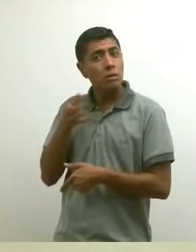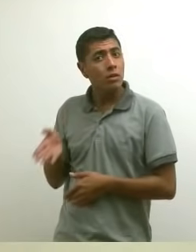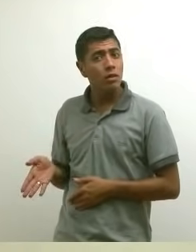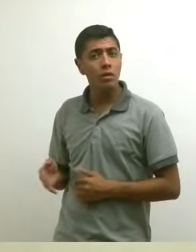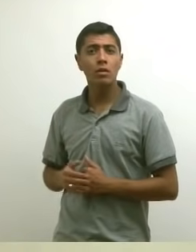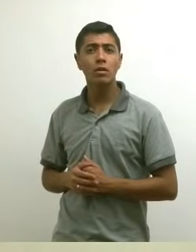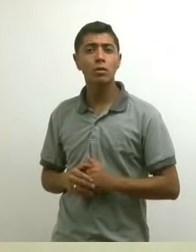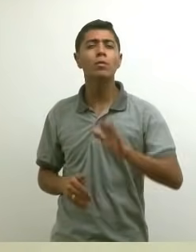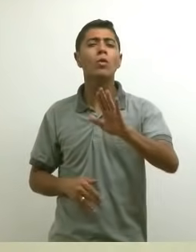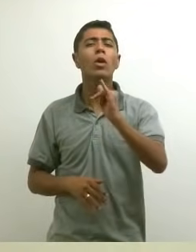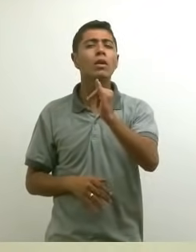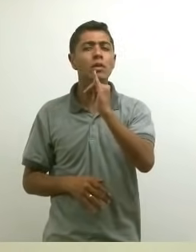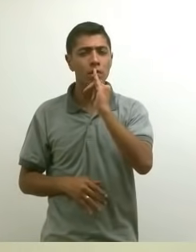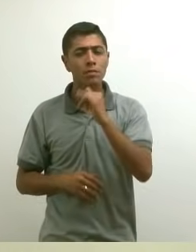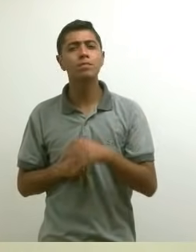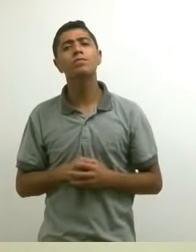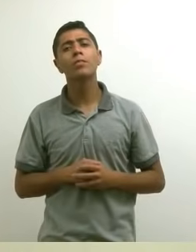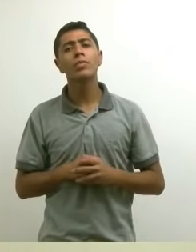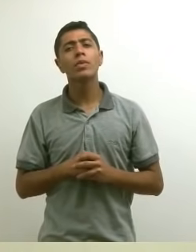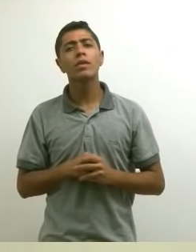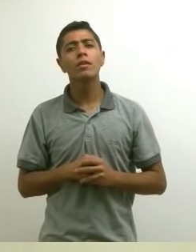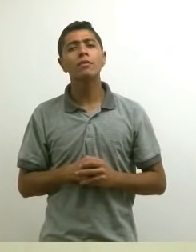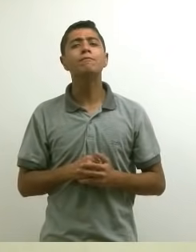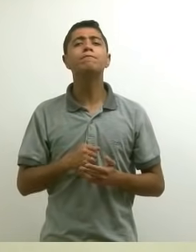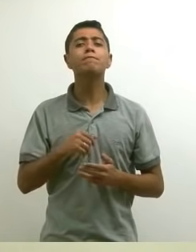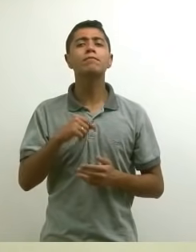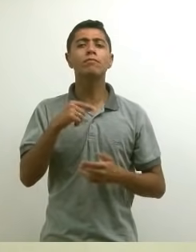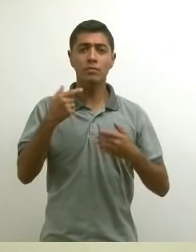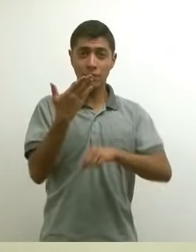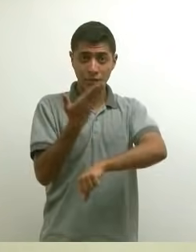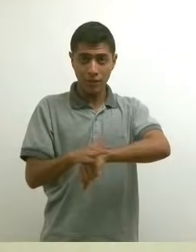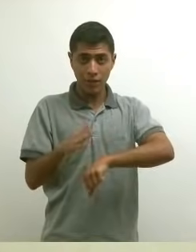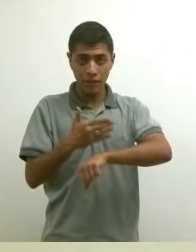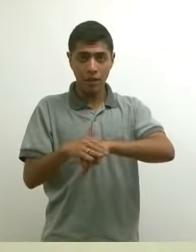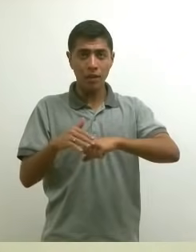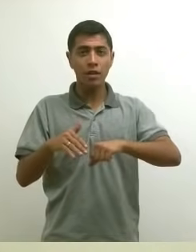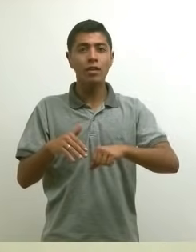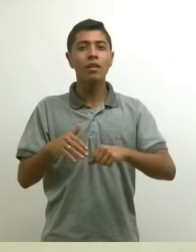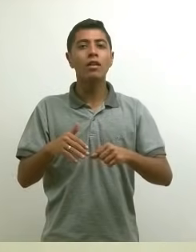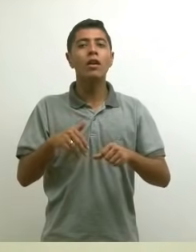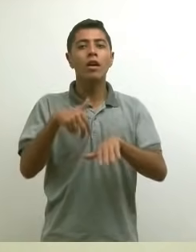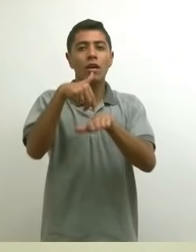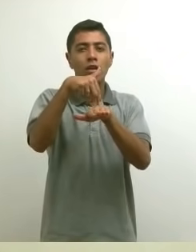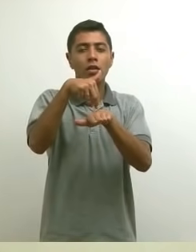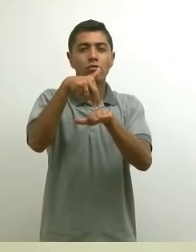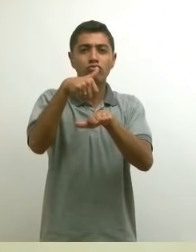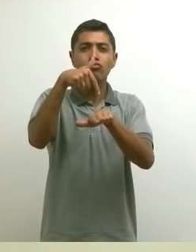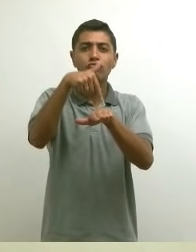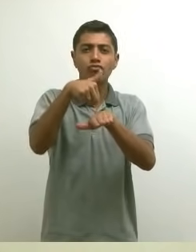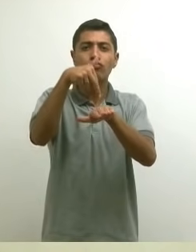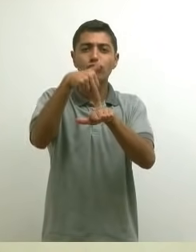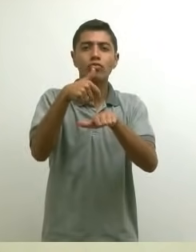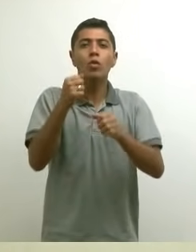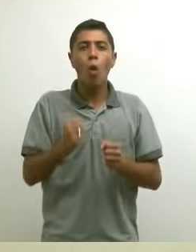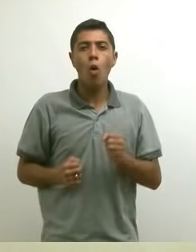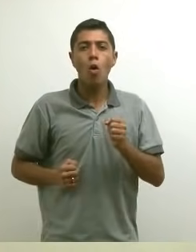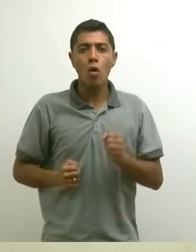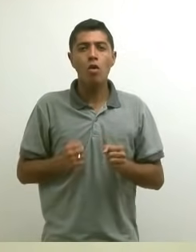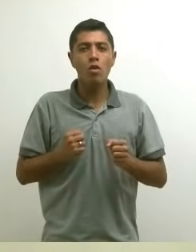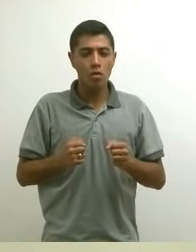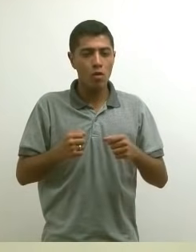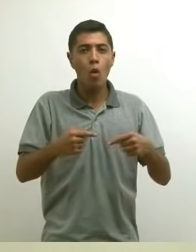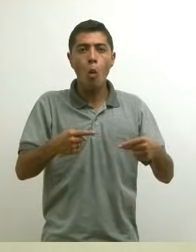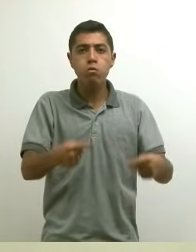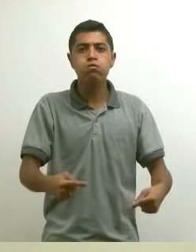simulação de realidade virtual de uma caminhada ou de uma corrida eu particularmente depois de observar o que acontece com o